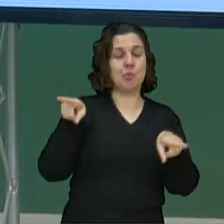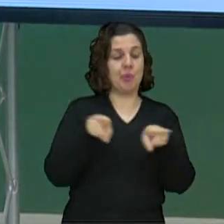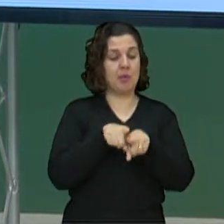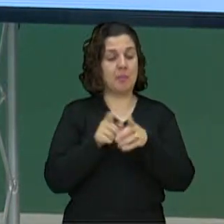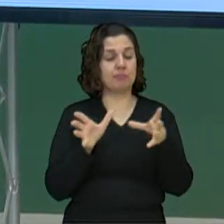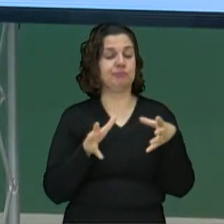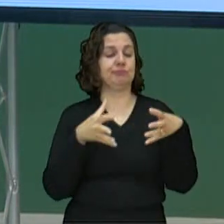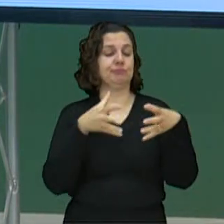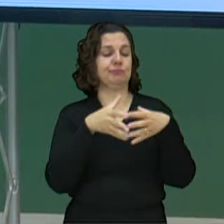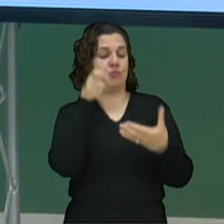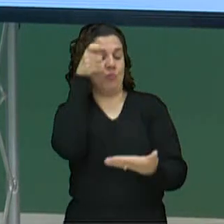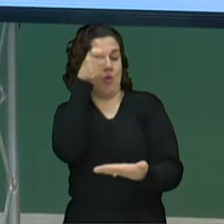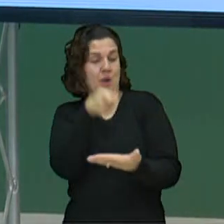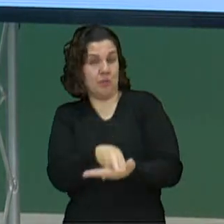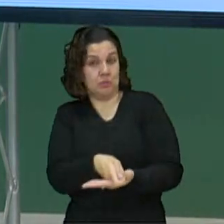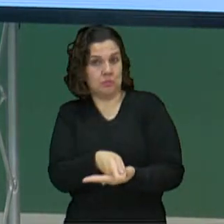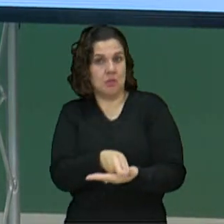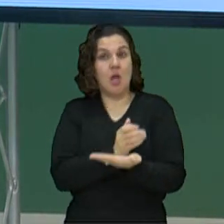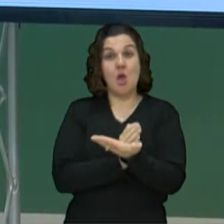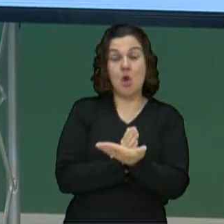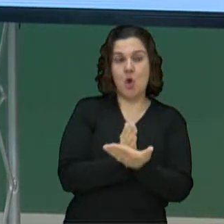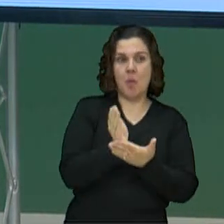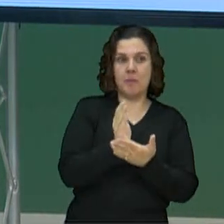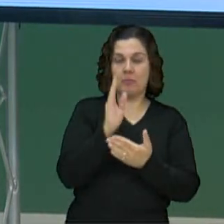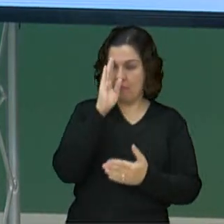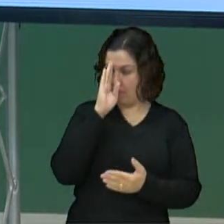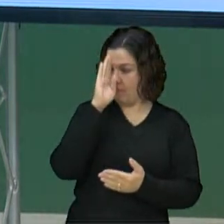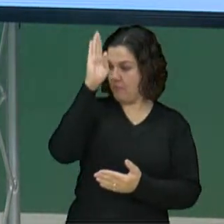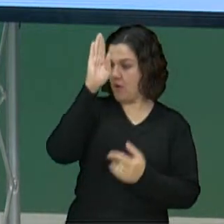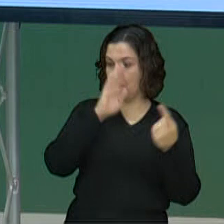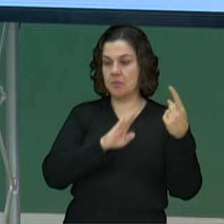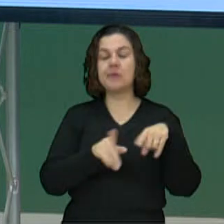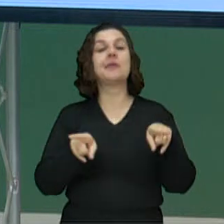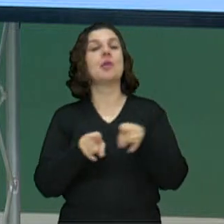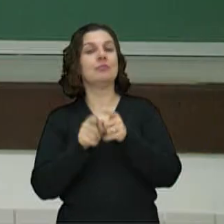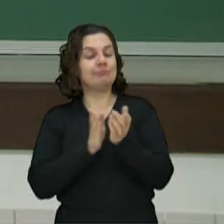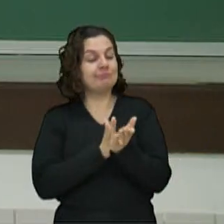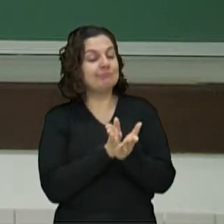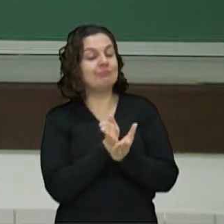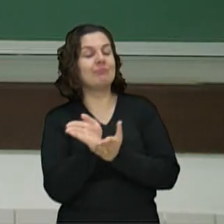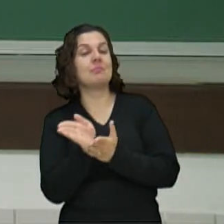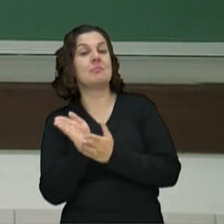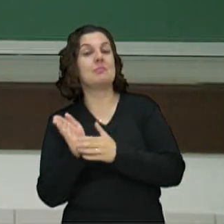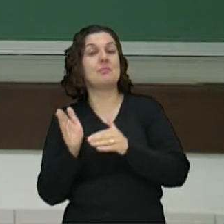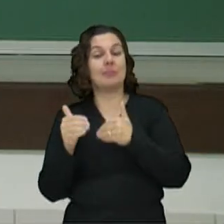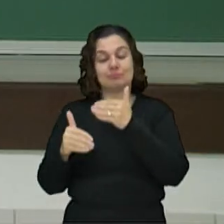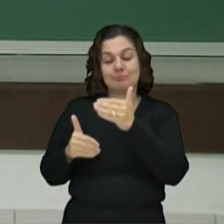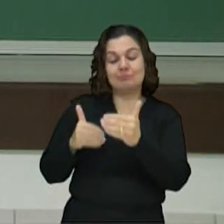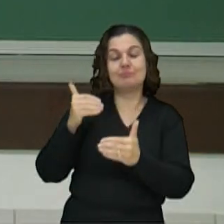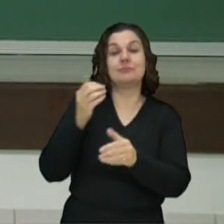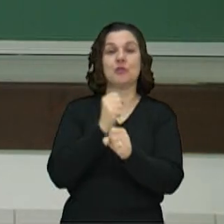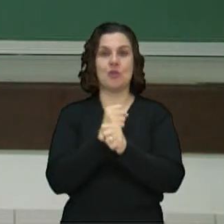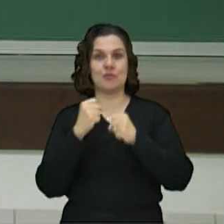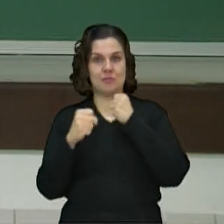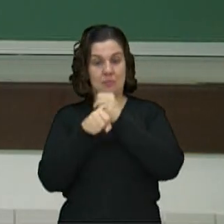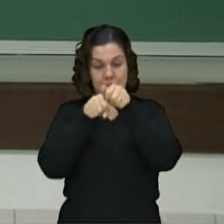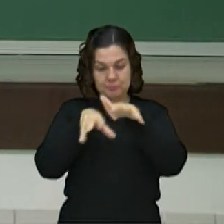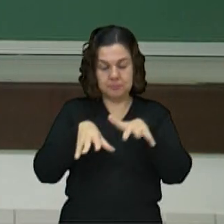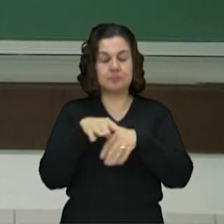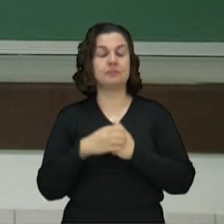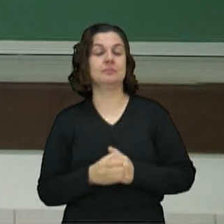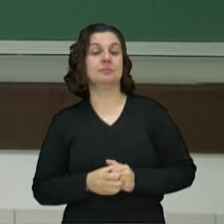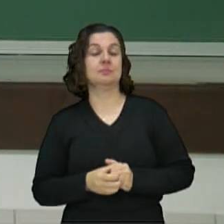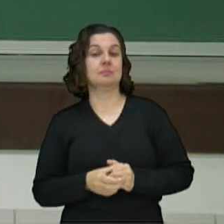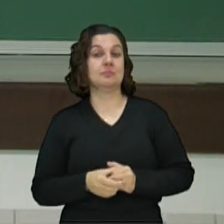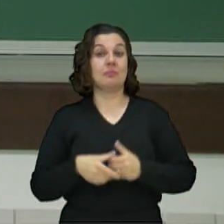autoritários ganharam notoriedade e tornaram-se alternativas para conter esse avanço socialista. Principalmente